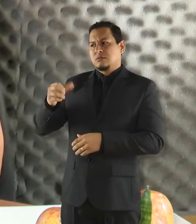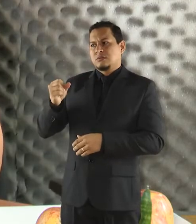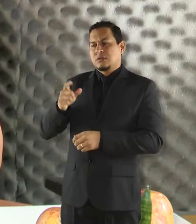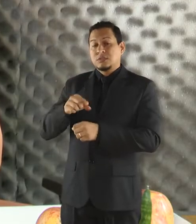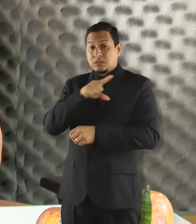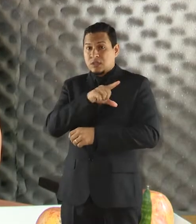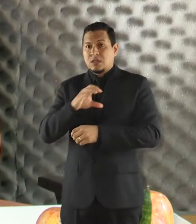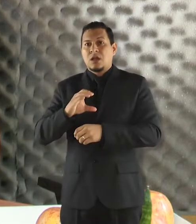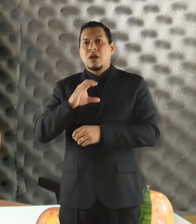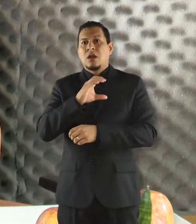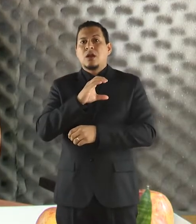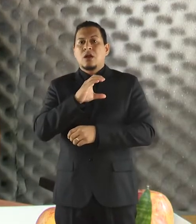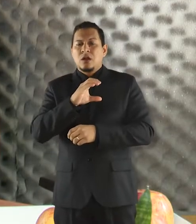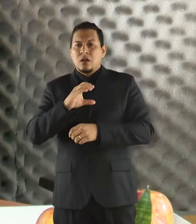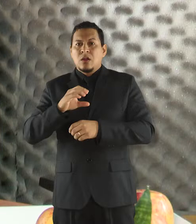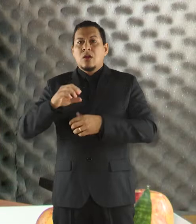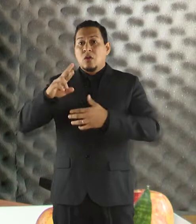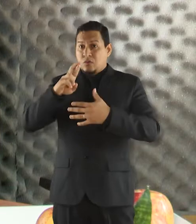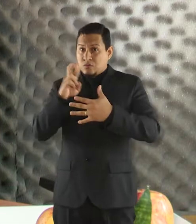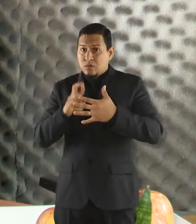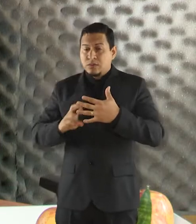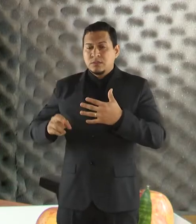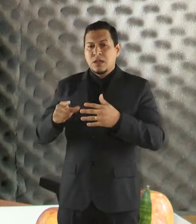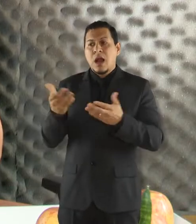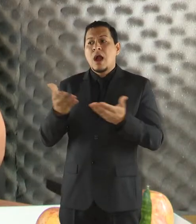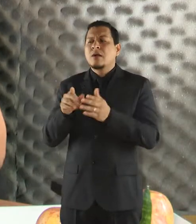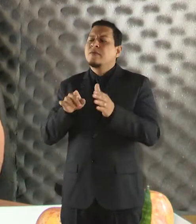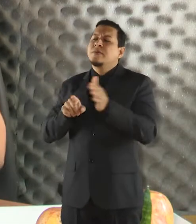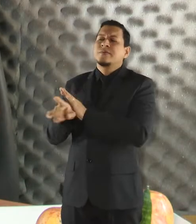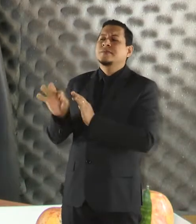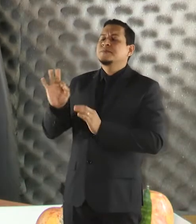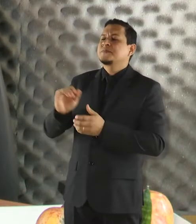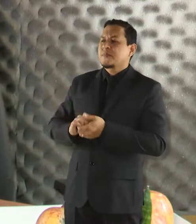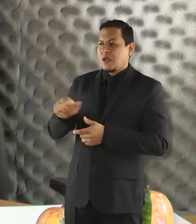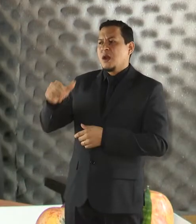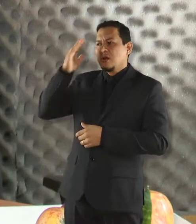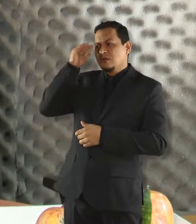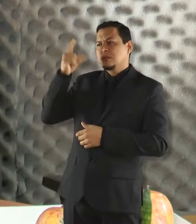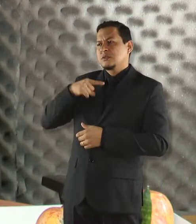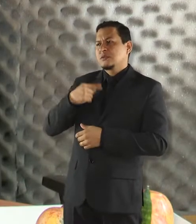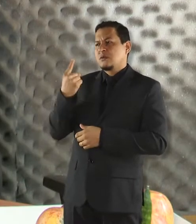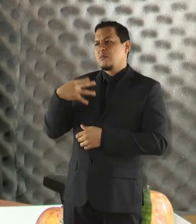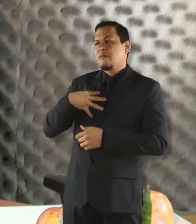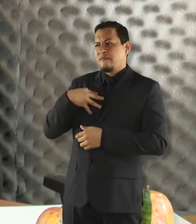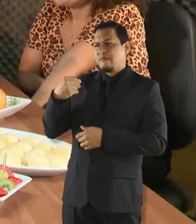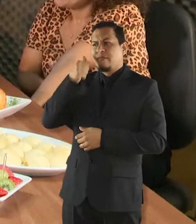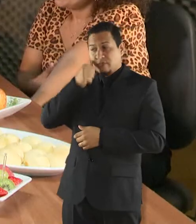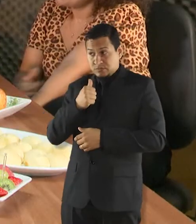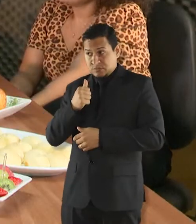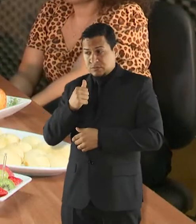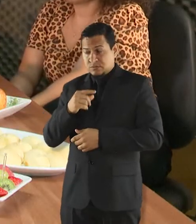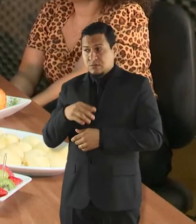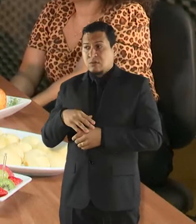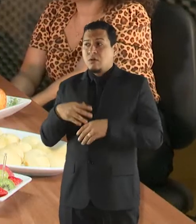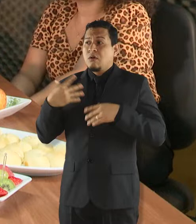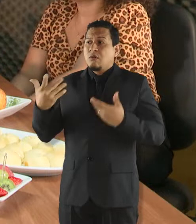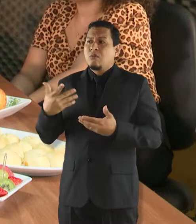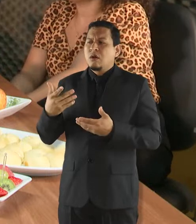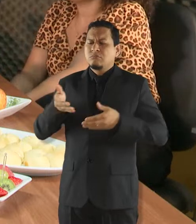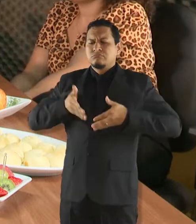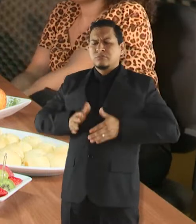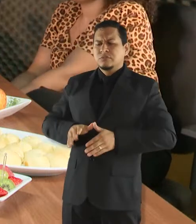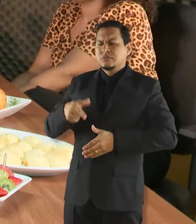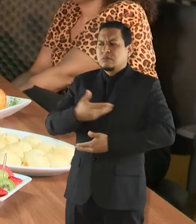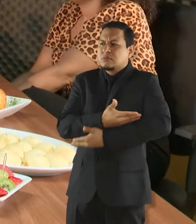nessa coordenadoria. Agora, minha amiga, eu queria entrar num ponto bem específico. Diga. Eu sei que você tem uma filha, né? Tenho. Quando foi que surgiu